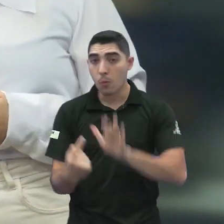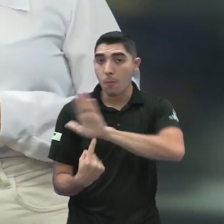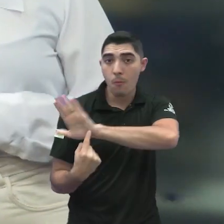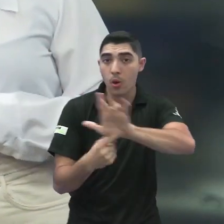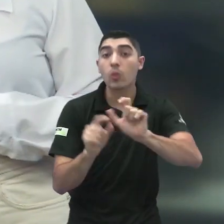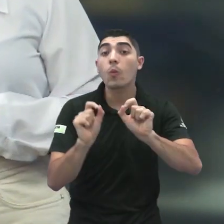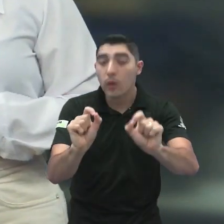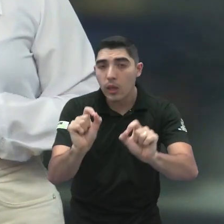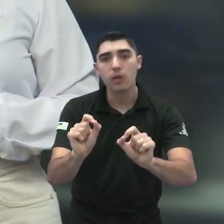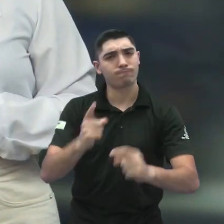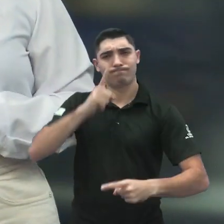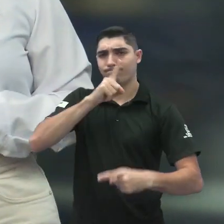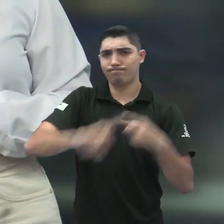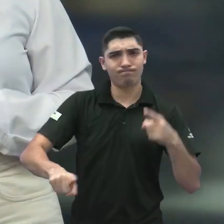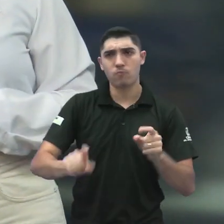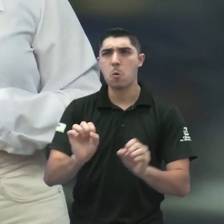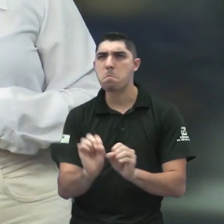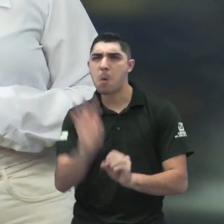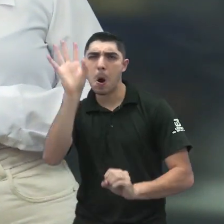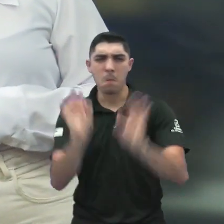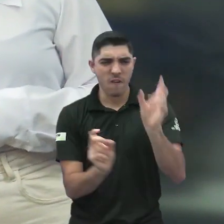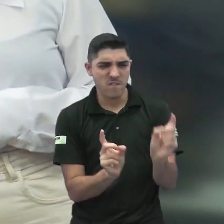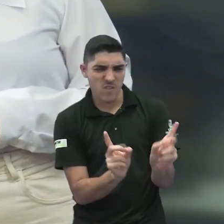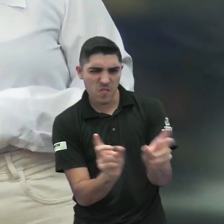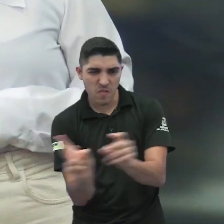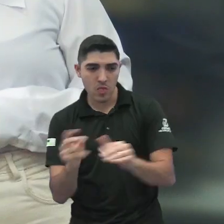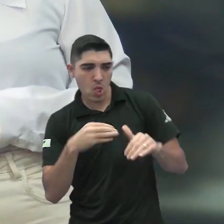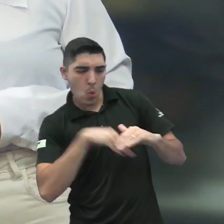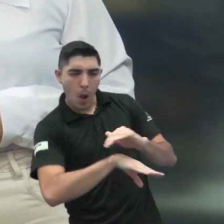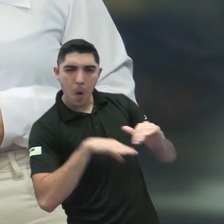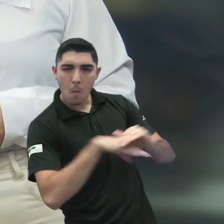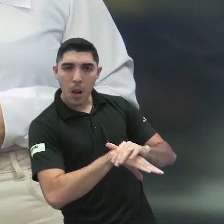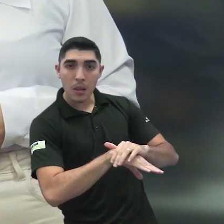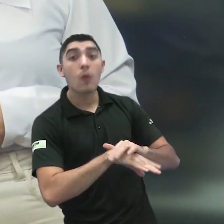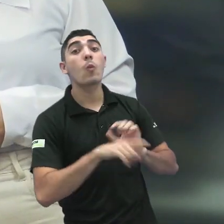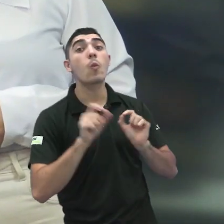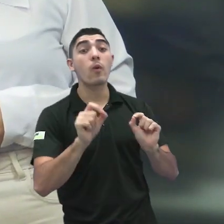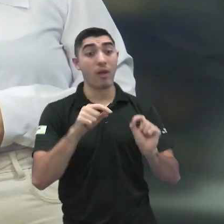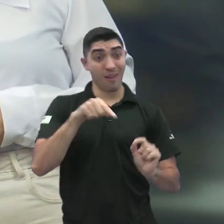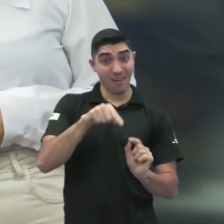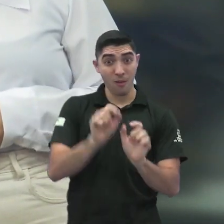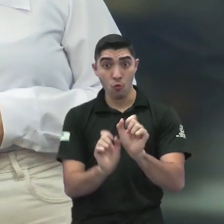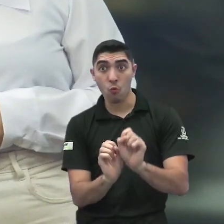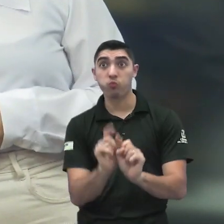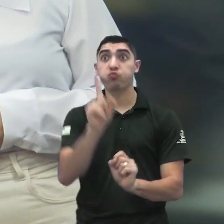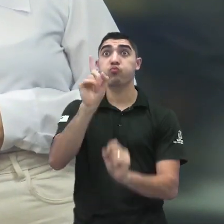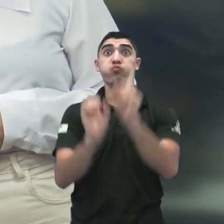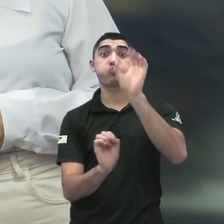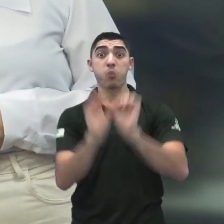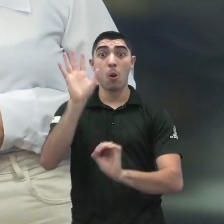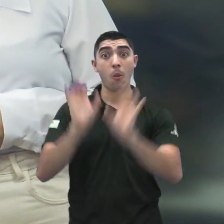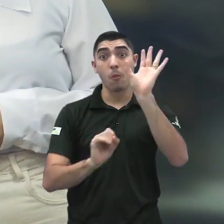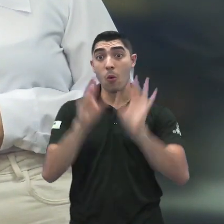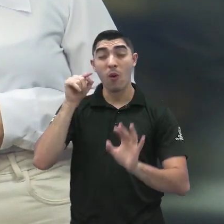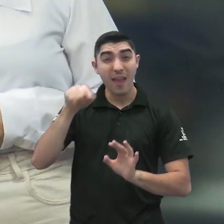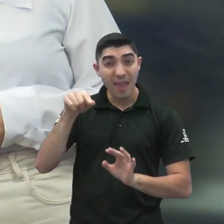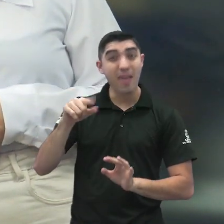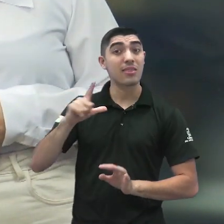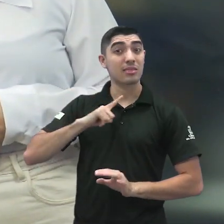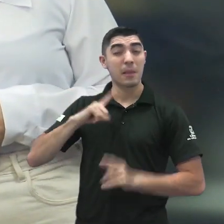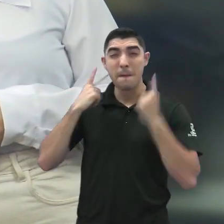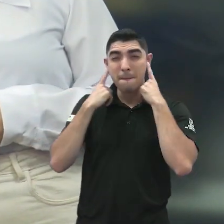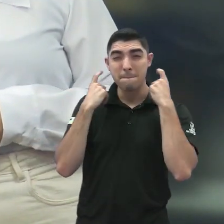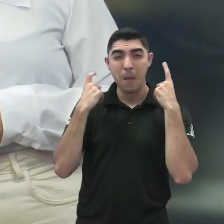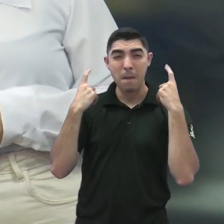2021 proíbe a queima, soltura, comercialização, armazenamento e o transporte de fogos de artifício